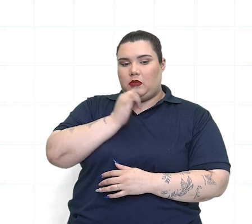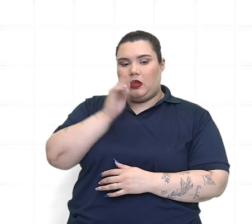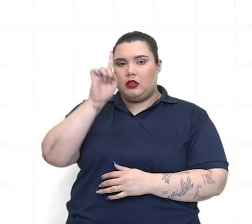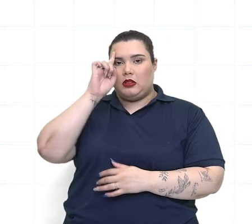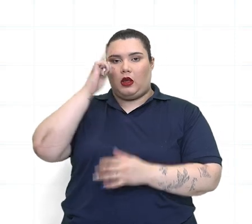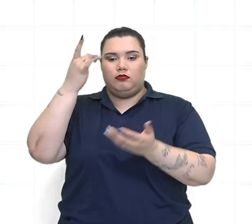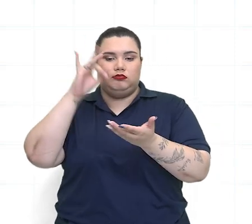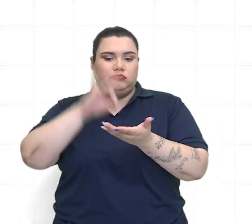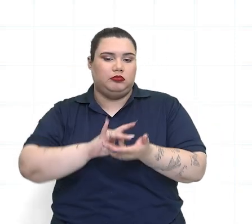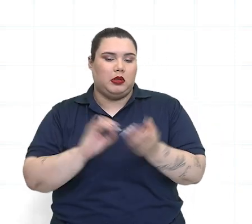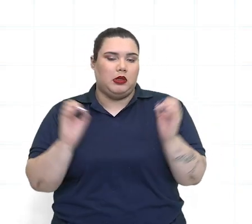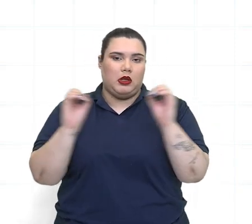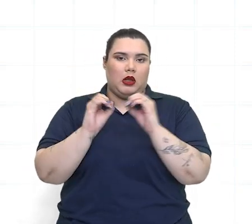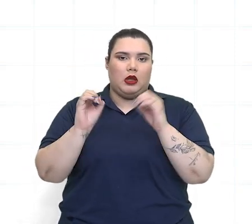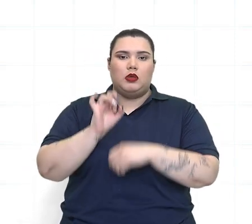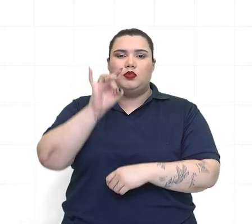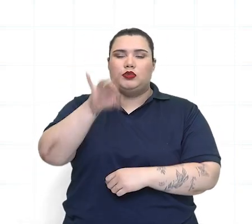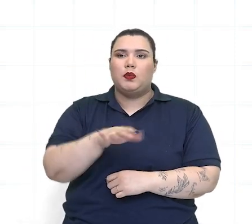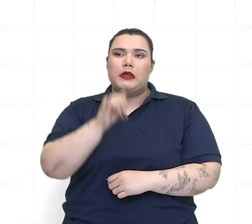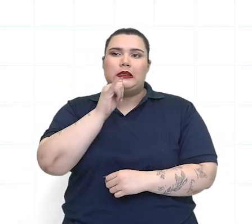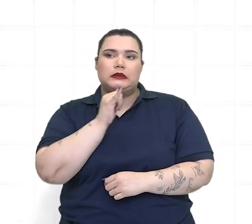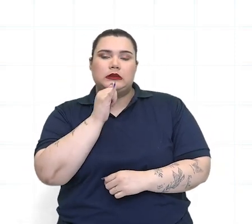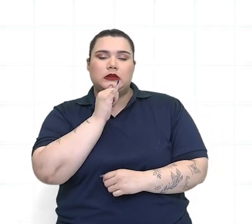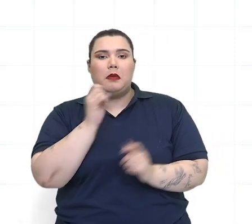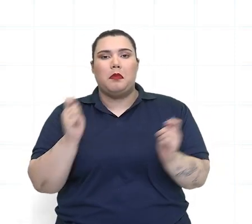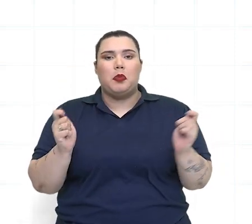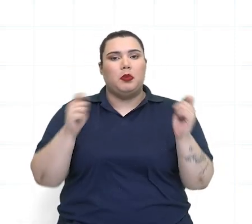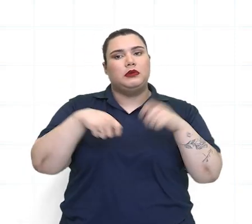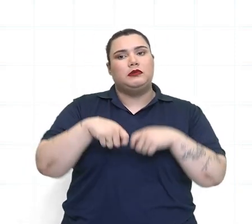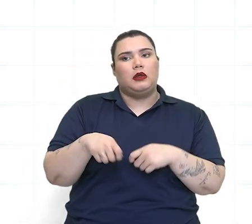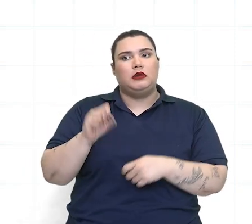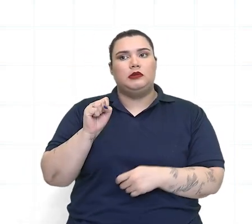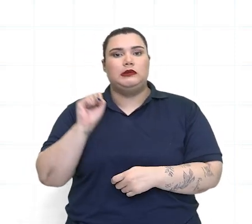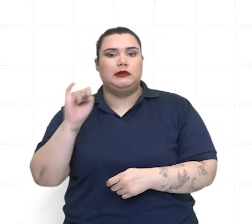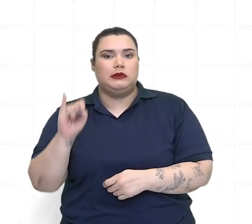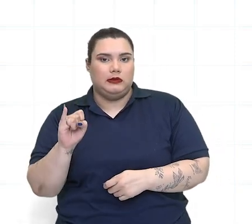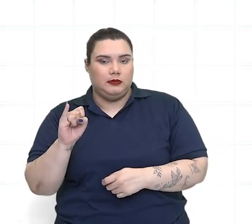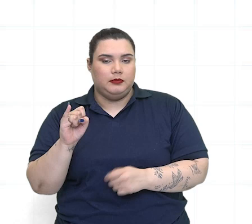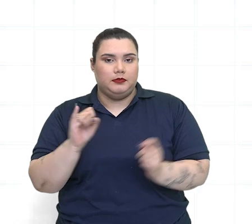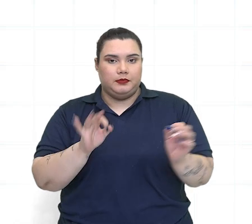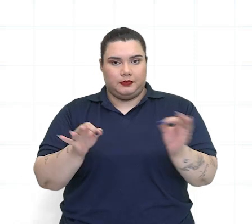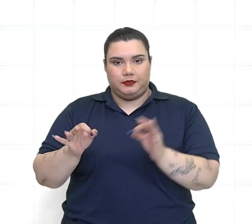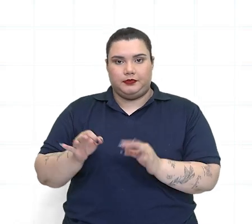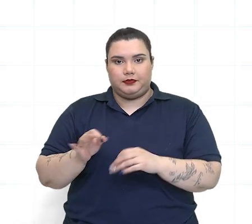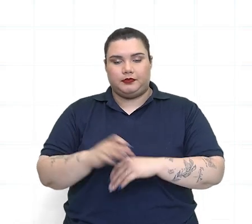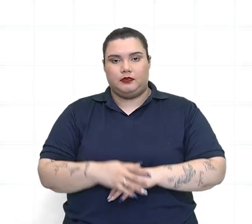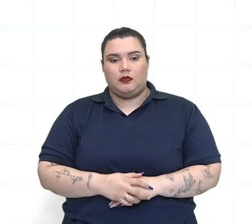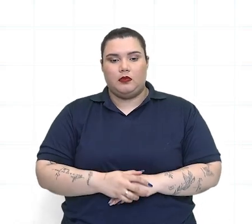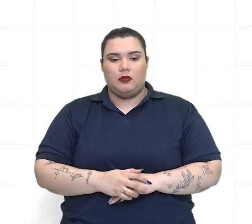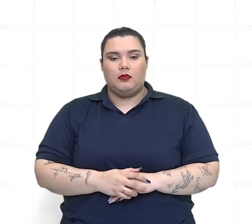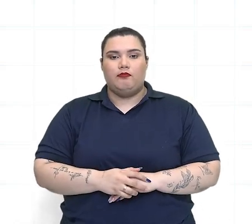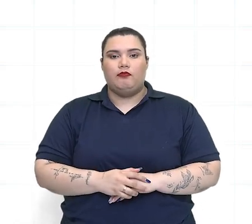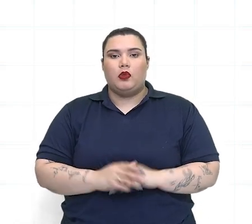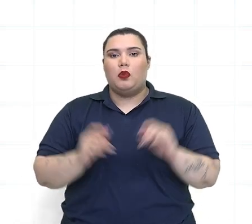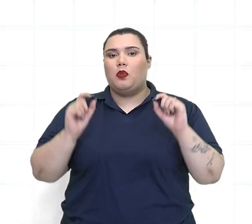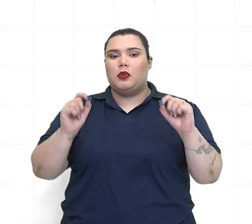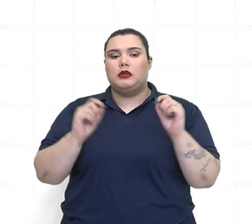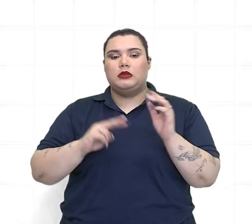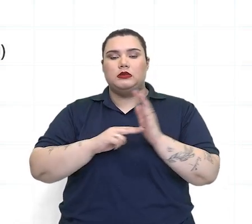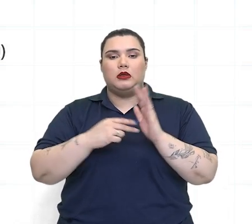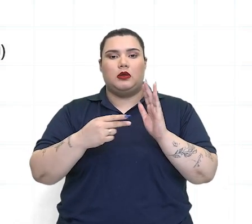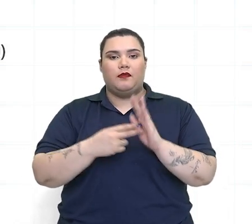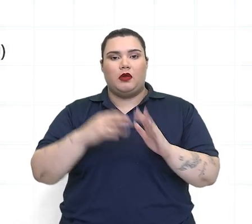não verificada ou sem fundamento, presunção. E o que é